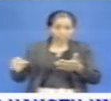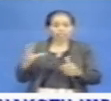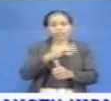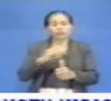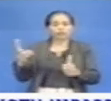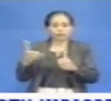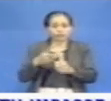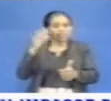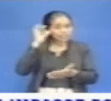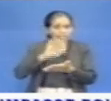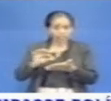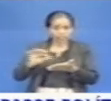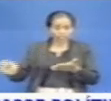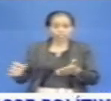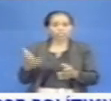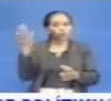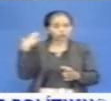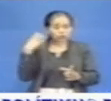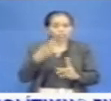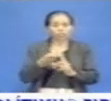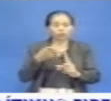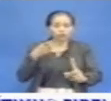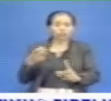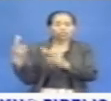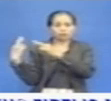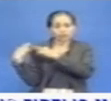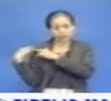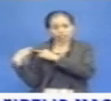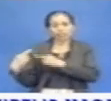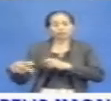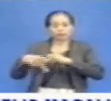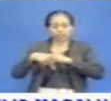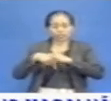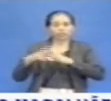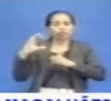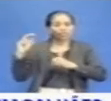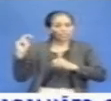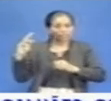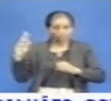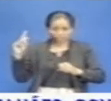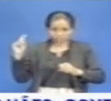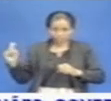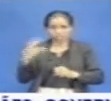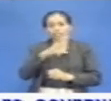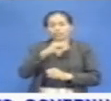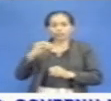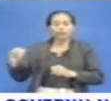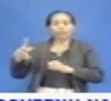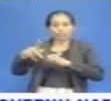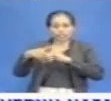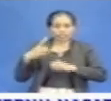nebe antes, né? Assume Rússia deputada bancada CNRT, Maria Terezinha Vegas, no deputada bancada